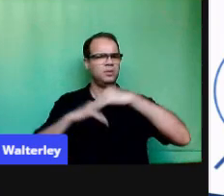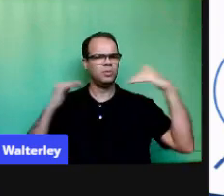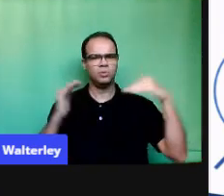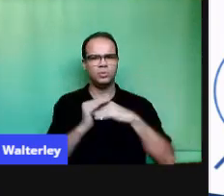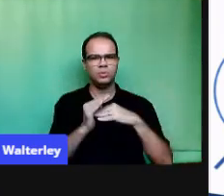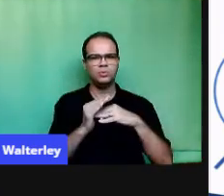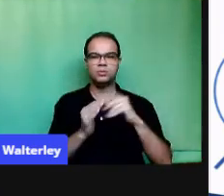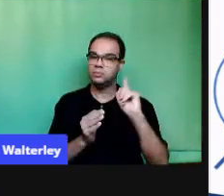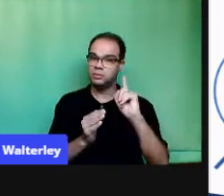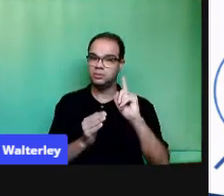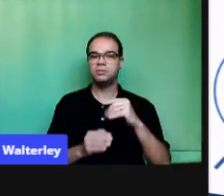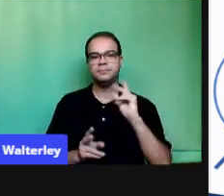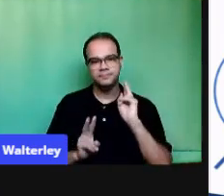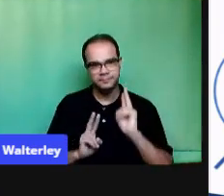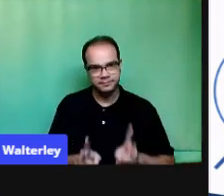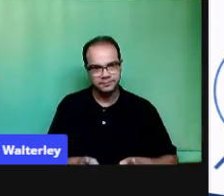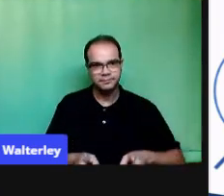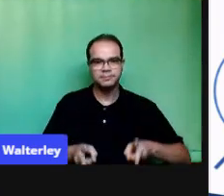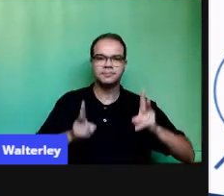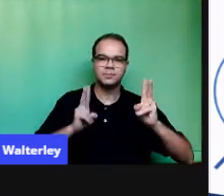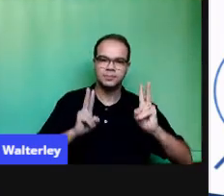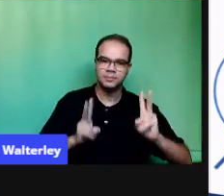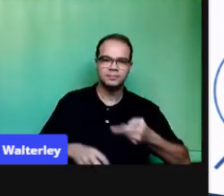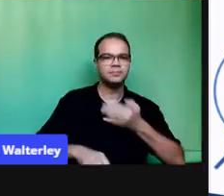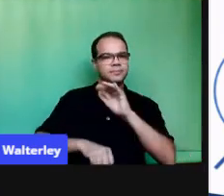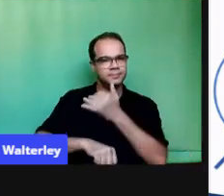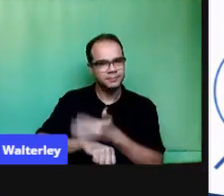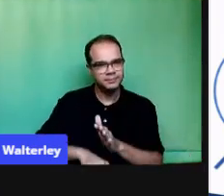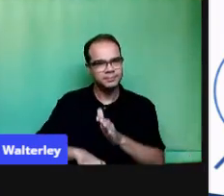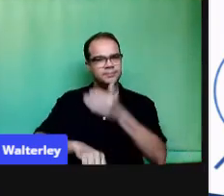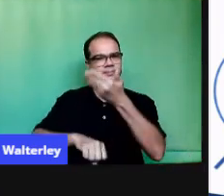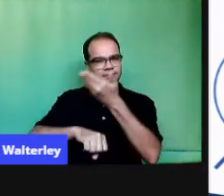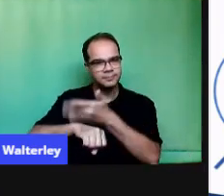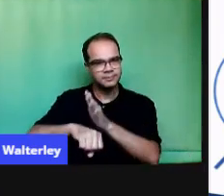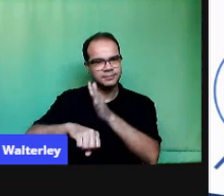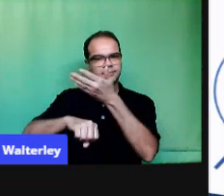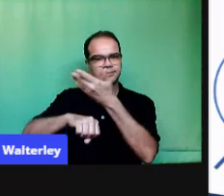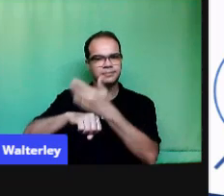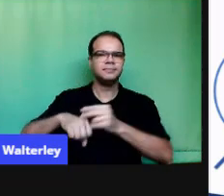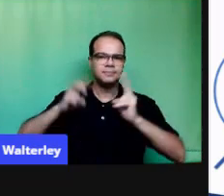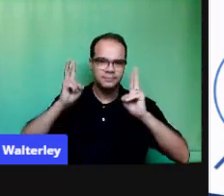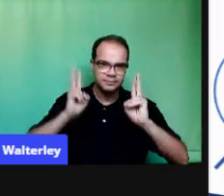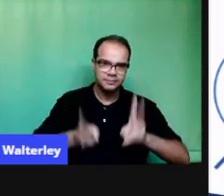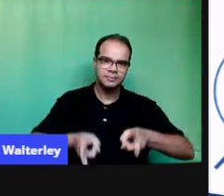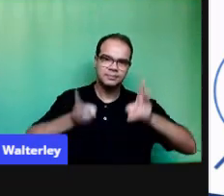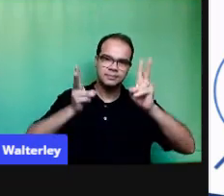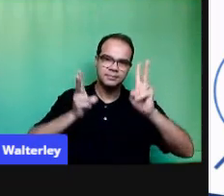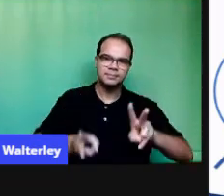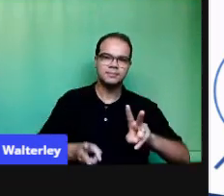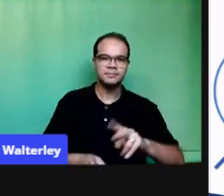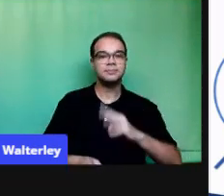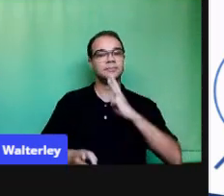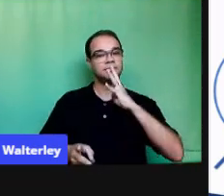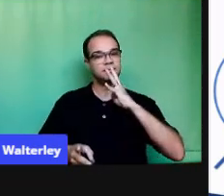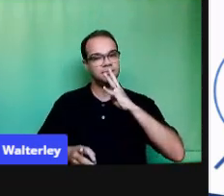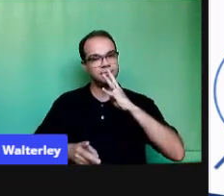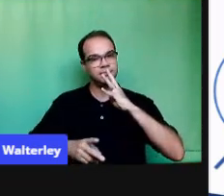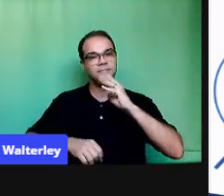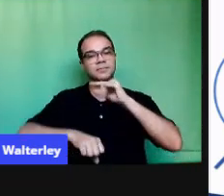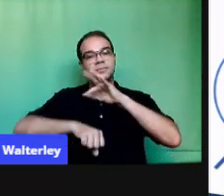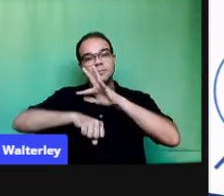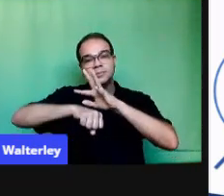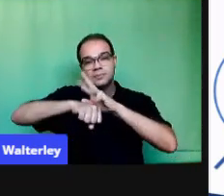são diversos, né? Então, esse treinamento ele é fundamental. Então, os professores eles precisam conhecer as doenças para que